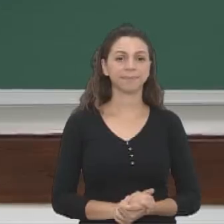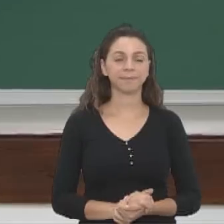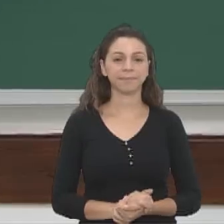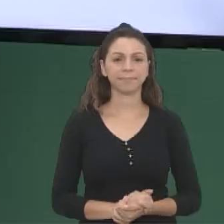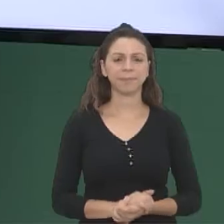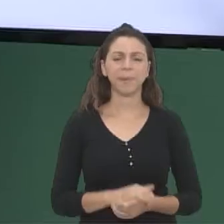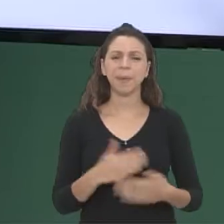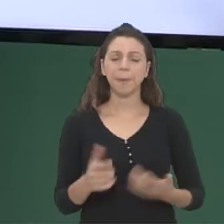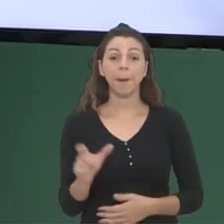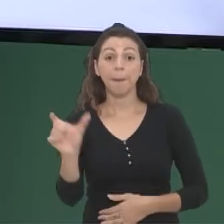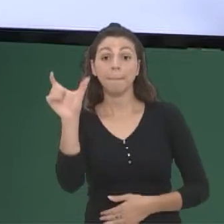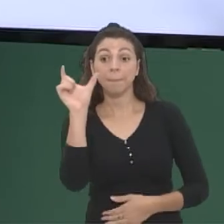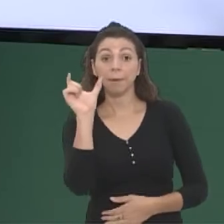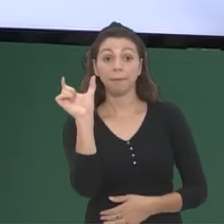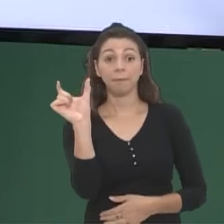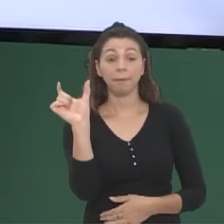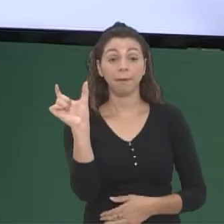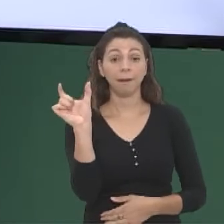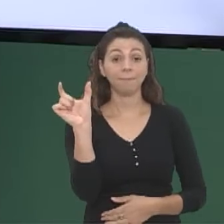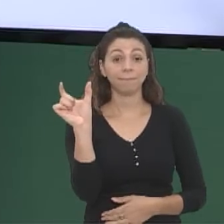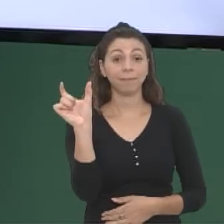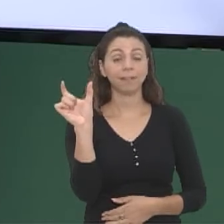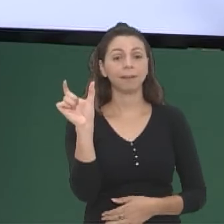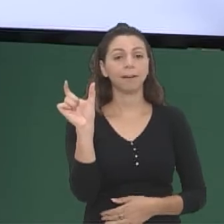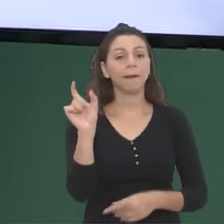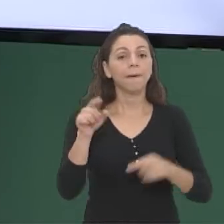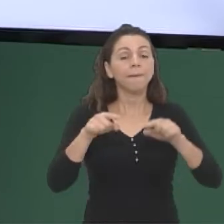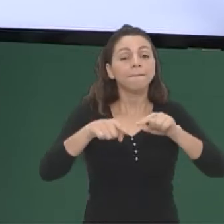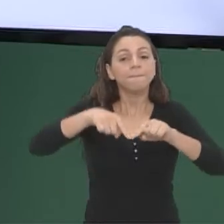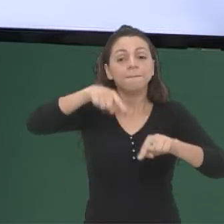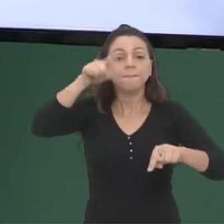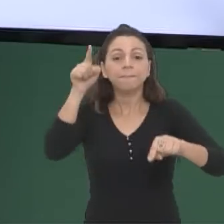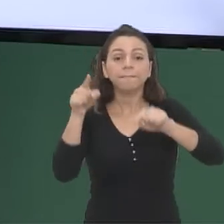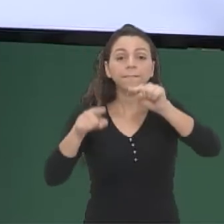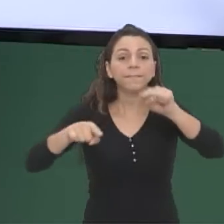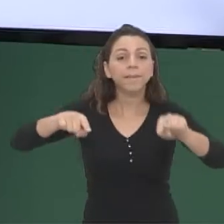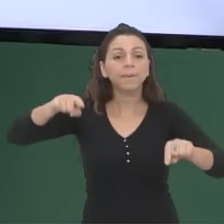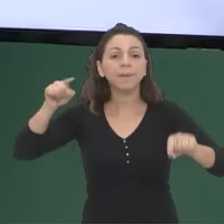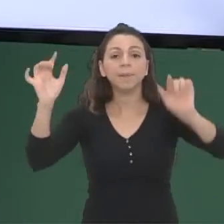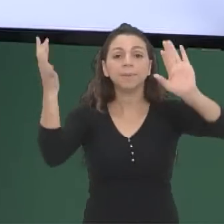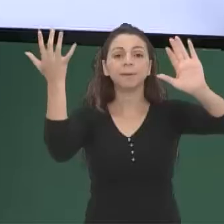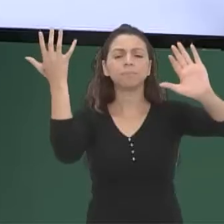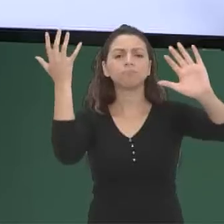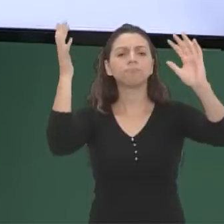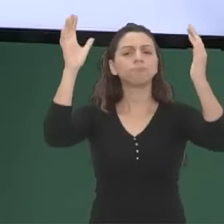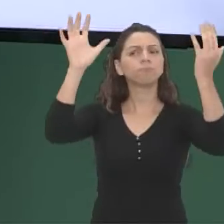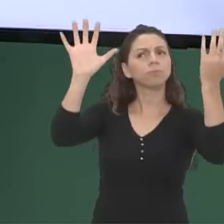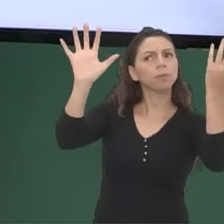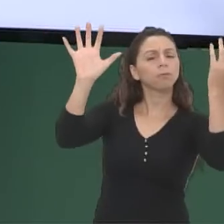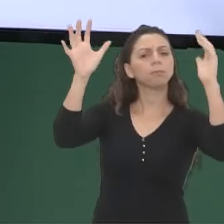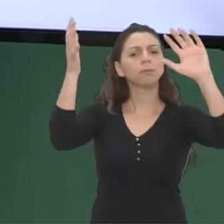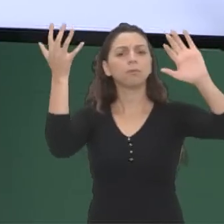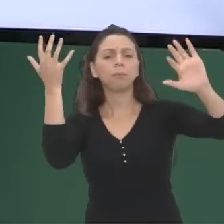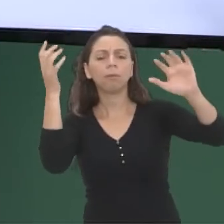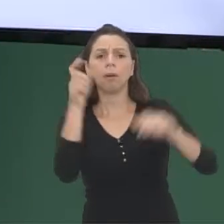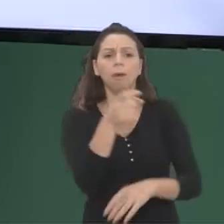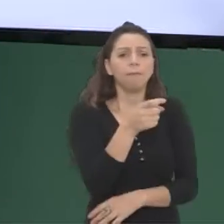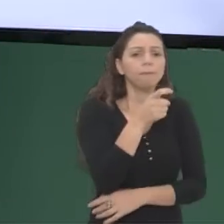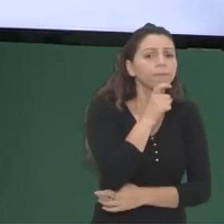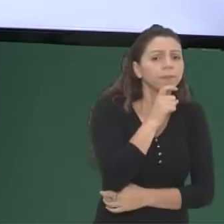A palavra-chave desse exercício é variações de temperatura. Variou a temperatura,